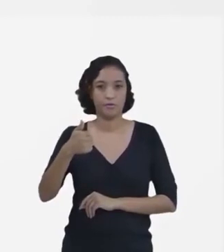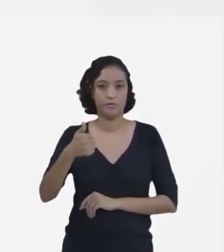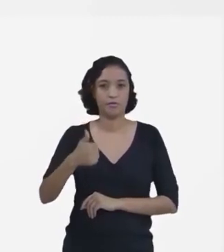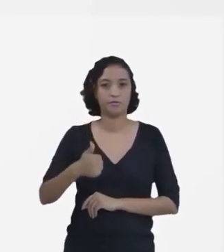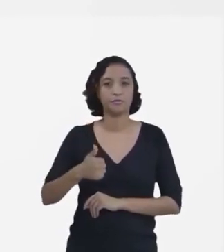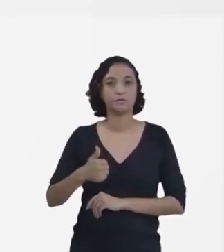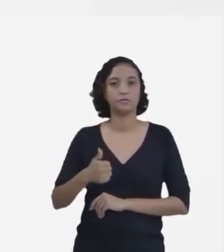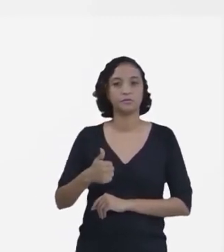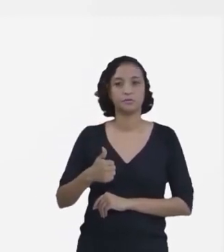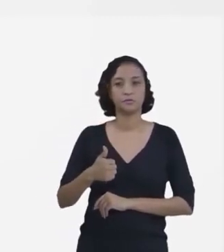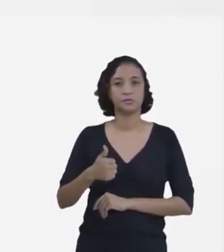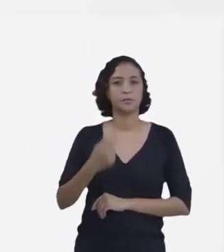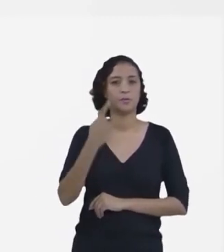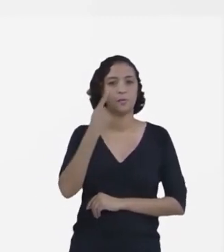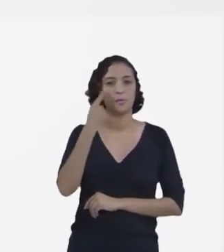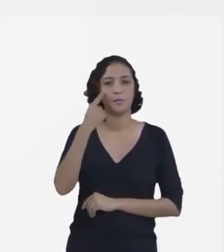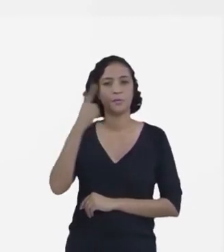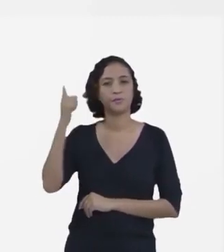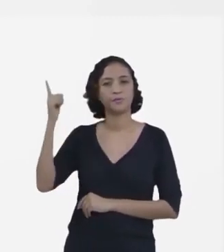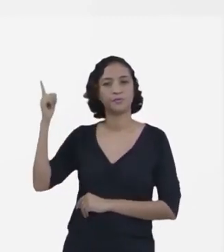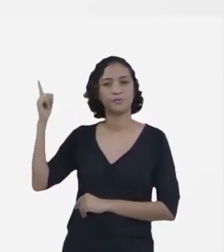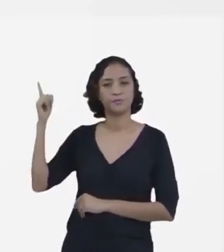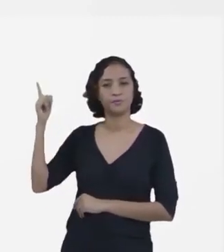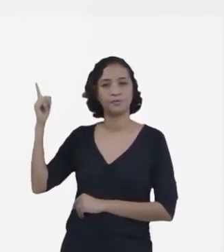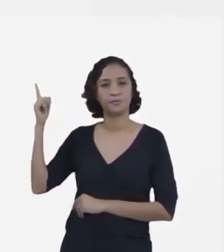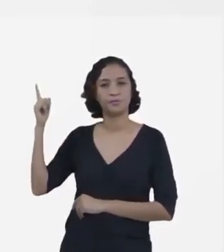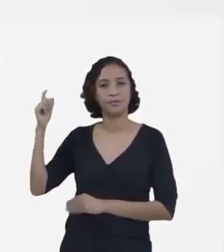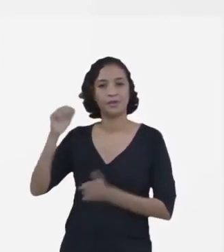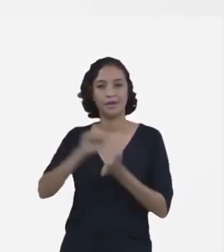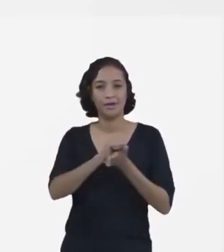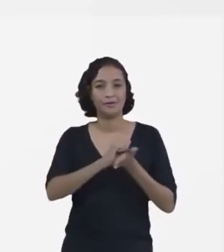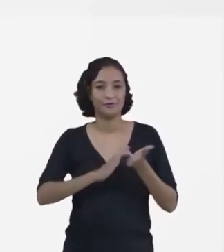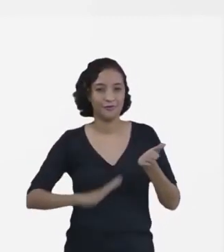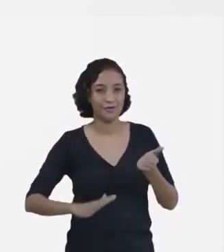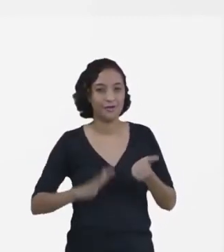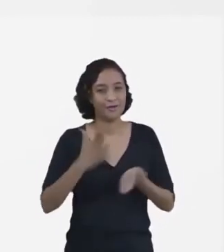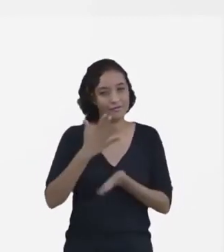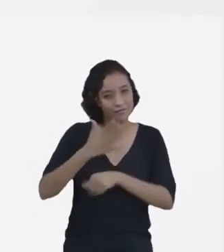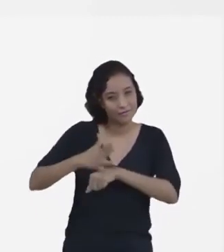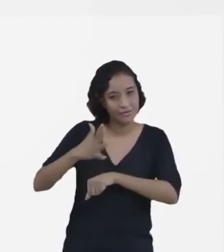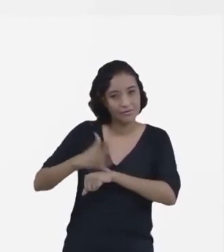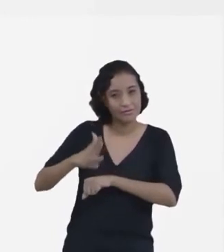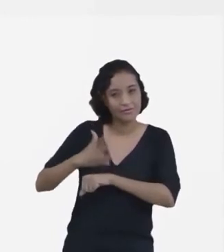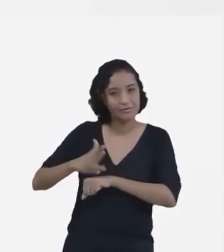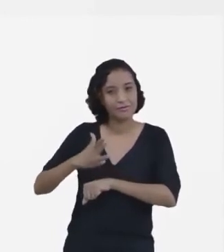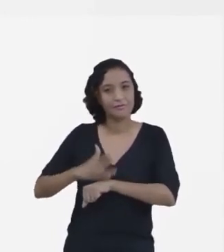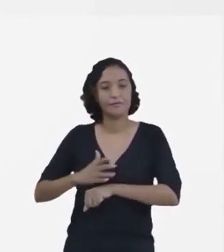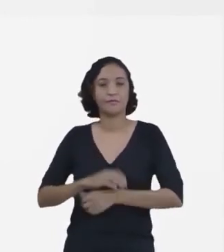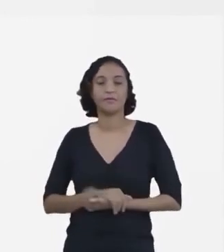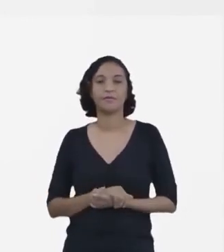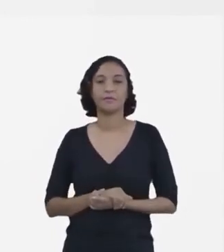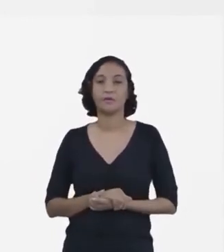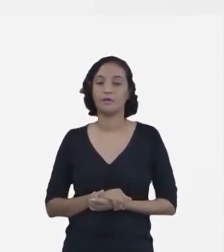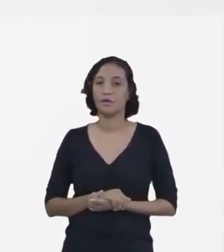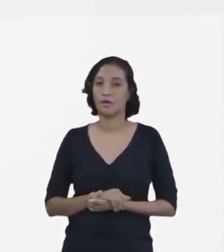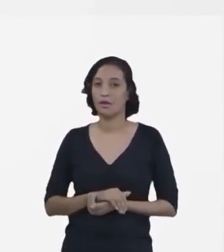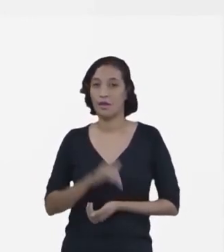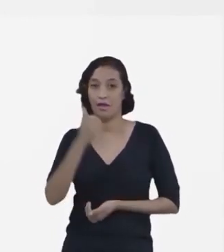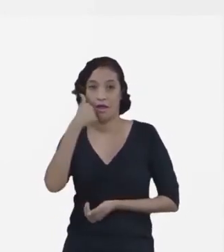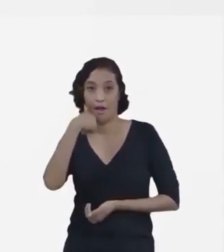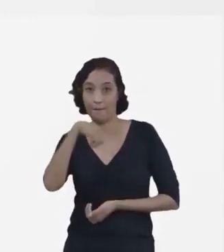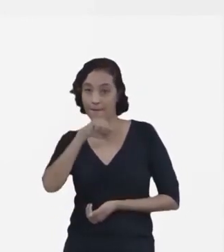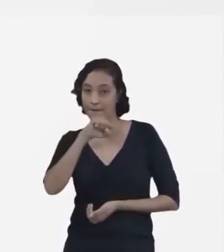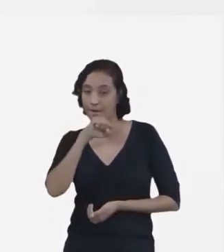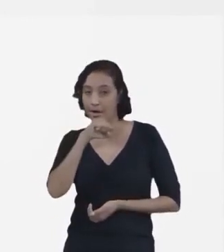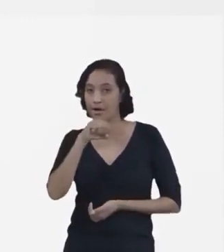para exercitar. Questão 1. Maria Rita levou seus filhos,